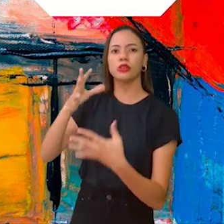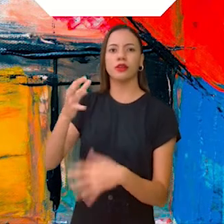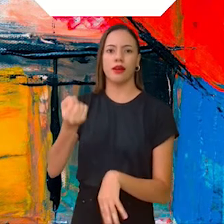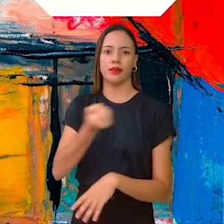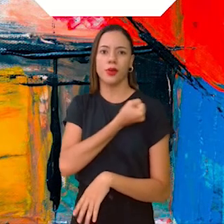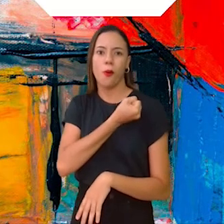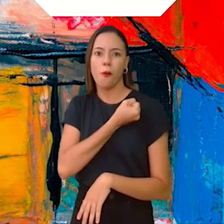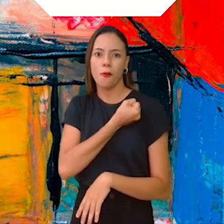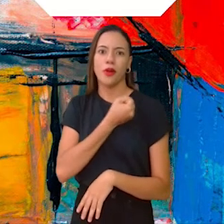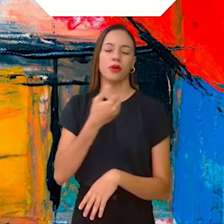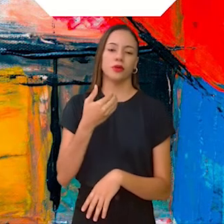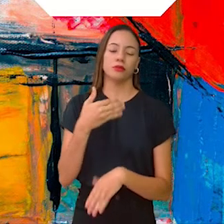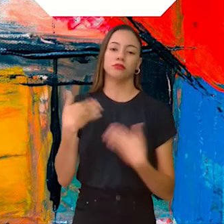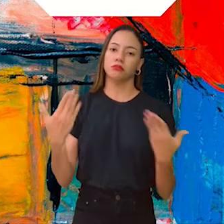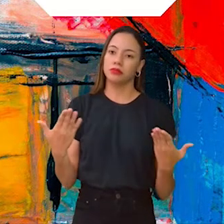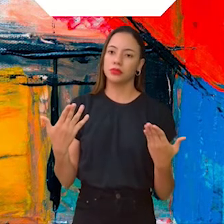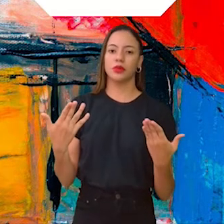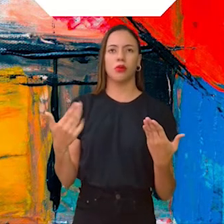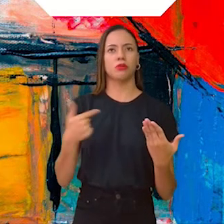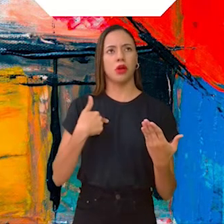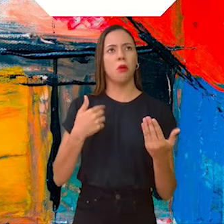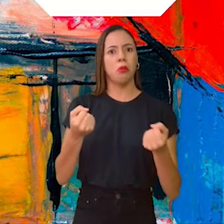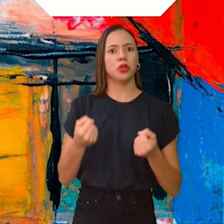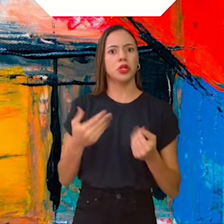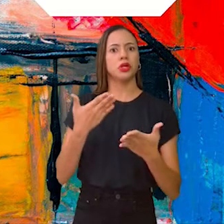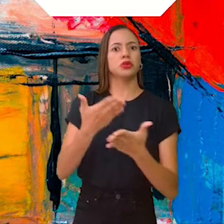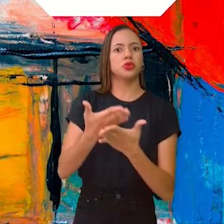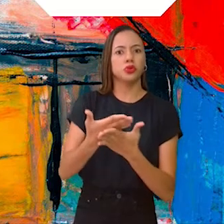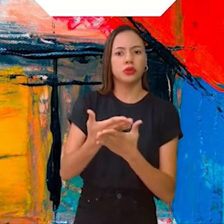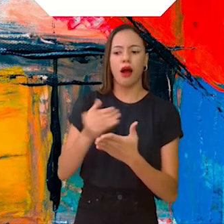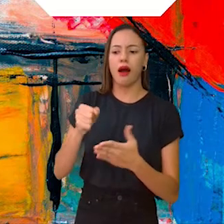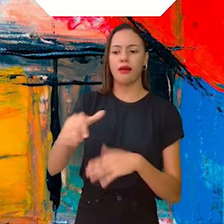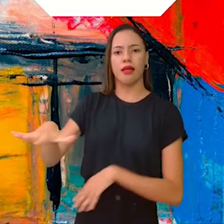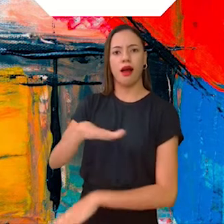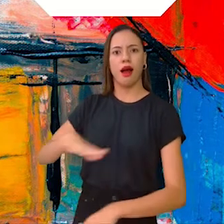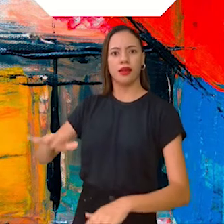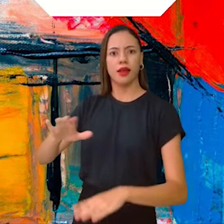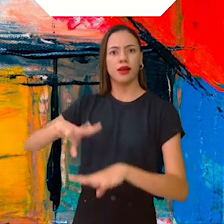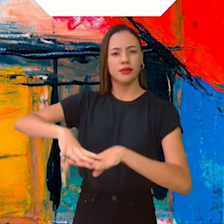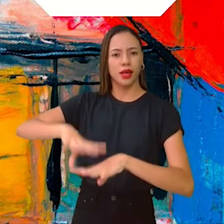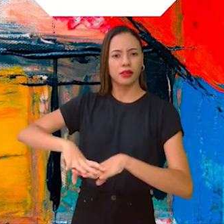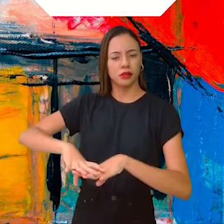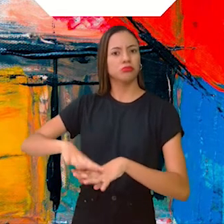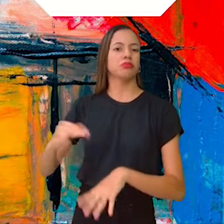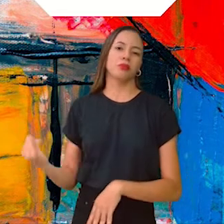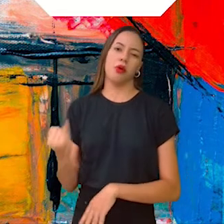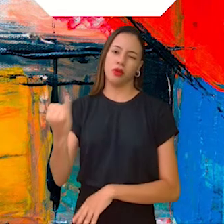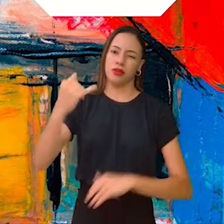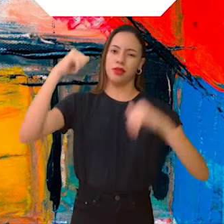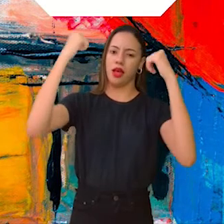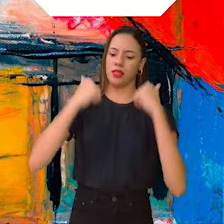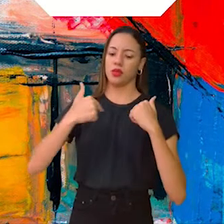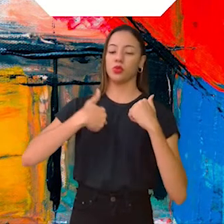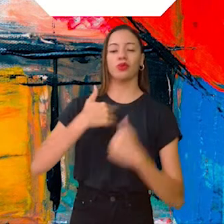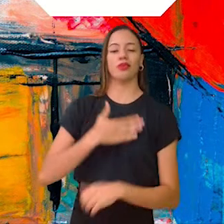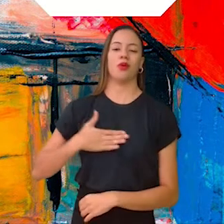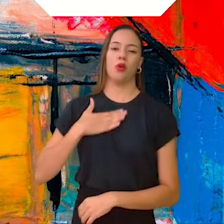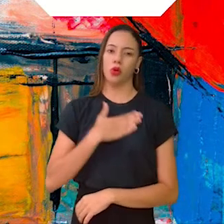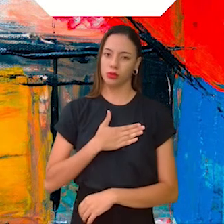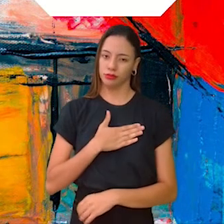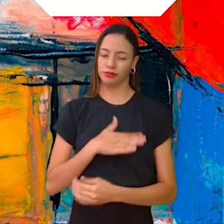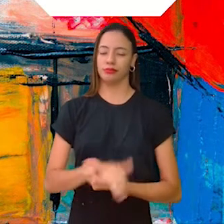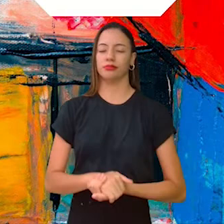etc. Então, podia fazer alguma coisa na área de exatas. Então, essa análise é bem importante. Do que você gosta? Aí,